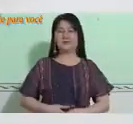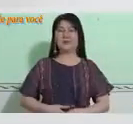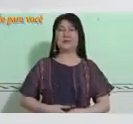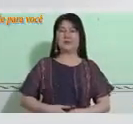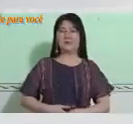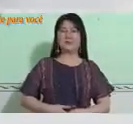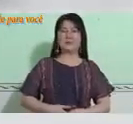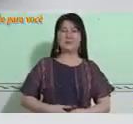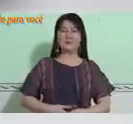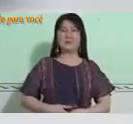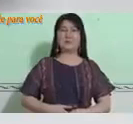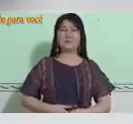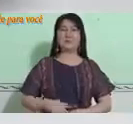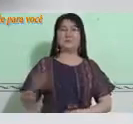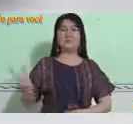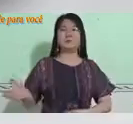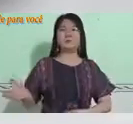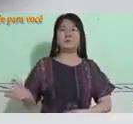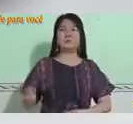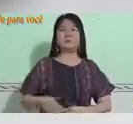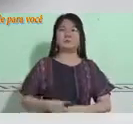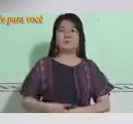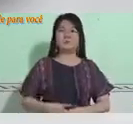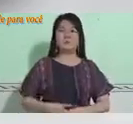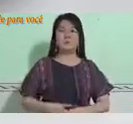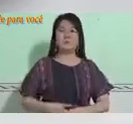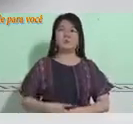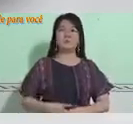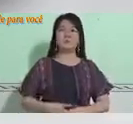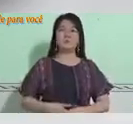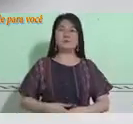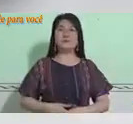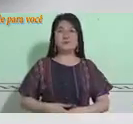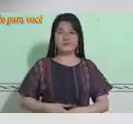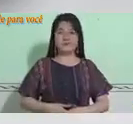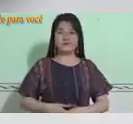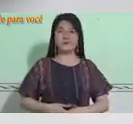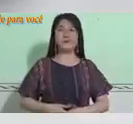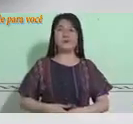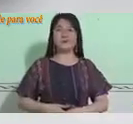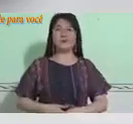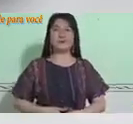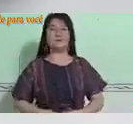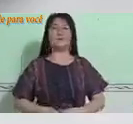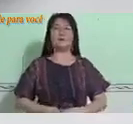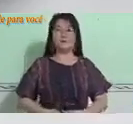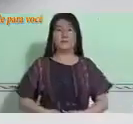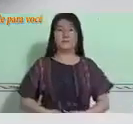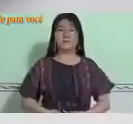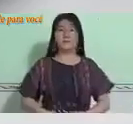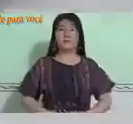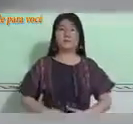Os sintomas de asma geralmente surgem quando a pessoa é exposta ao frio, fumaça, odores fortes,